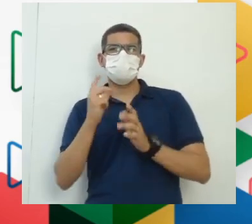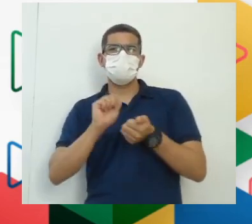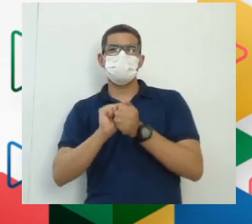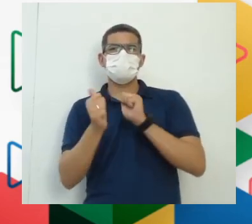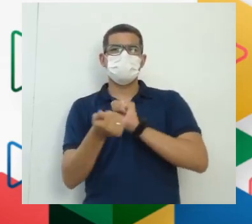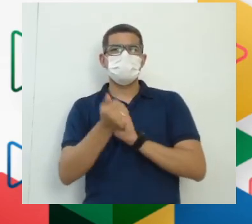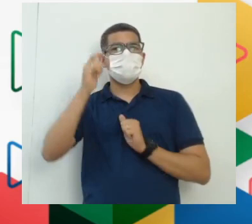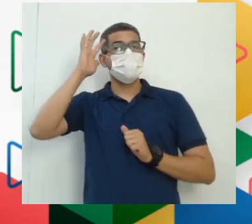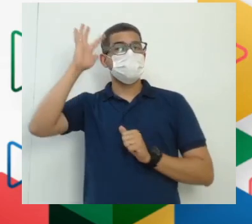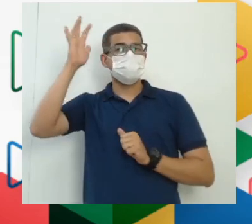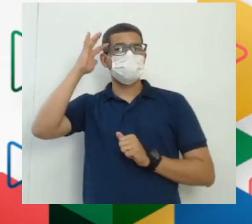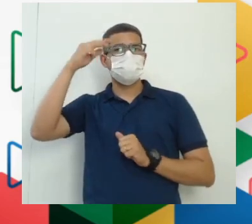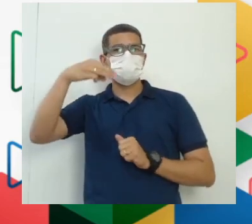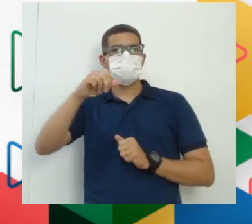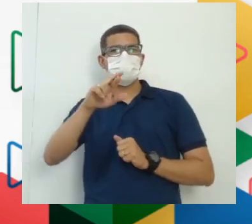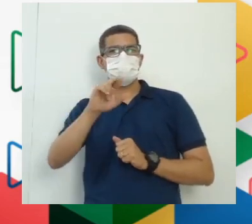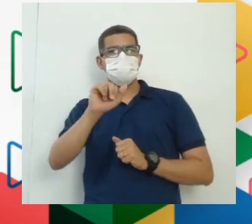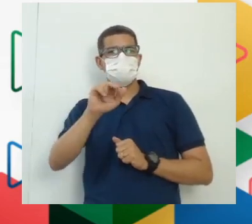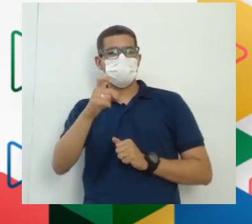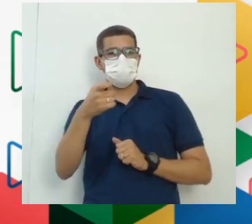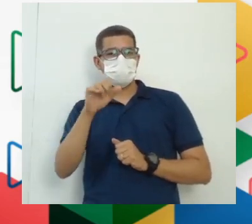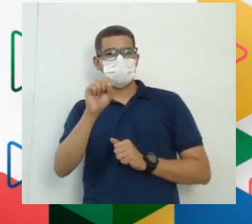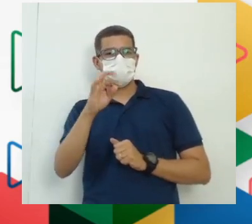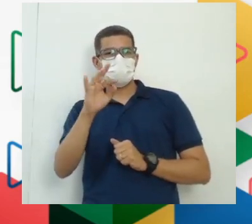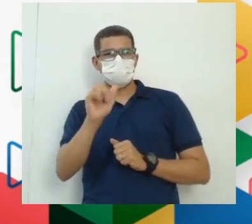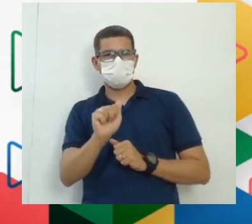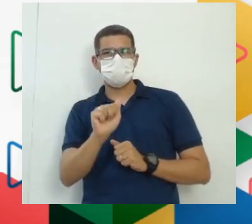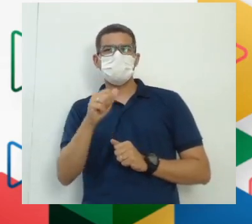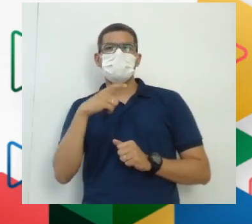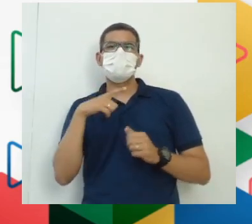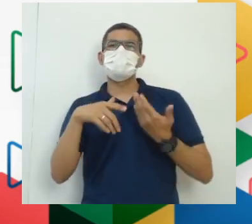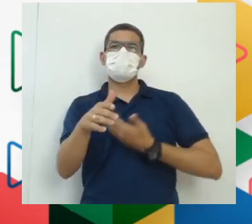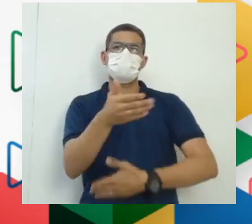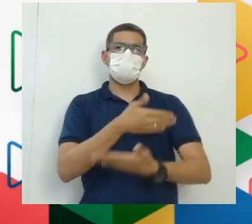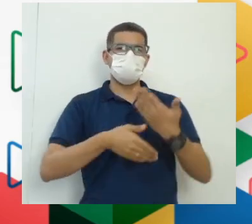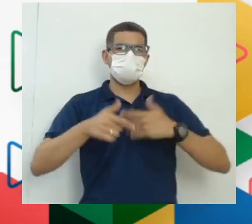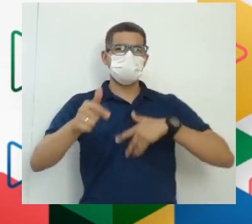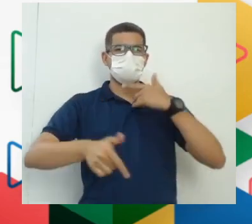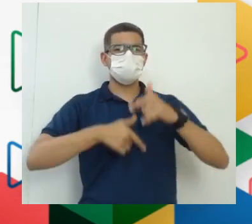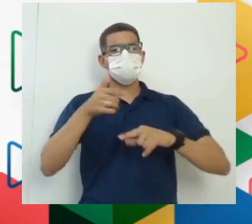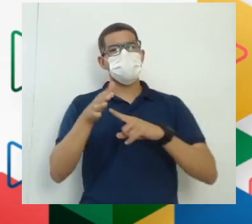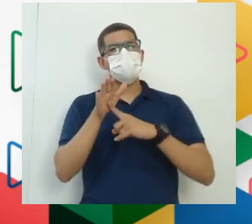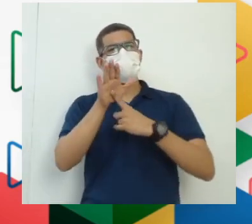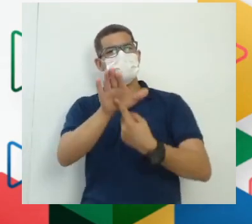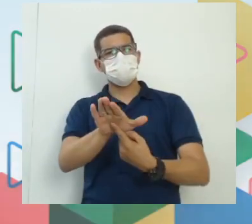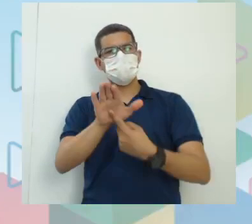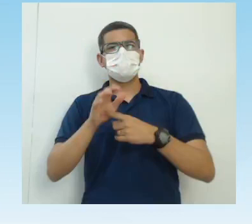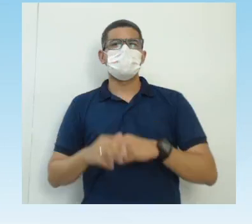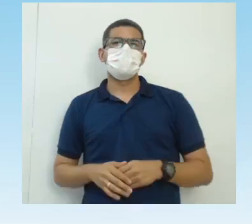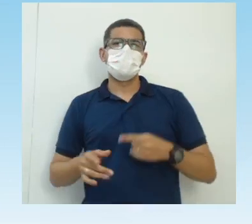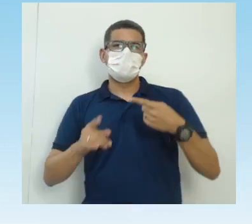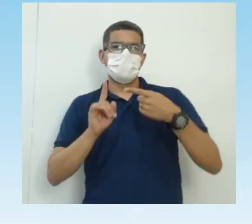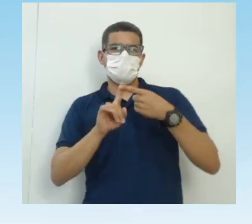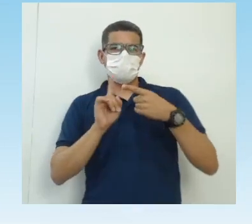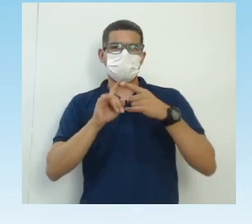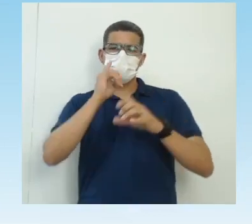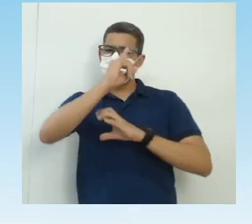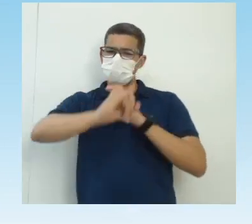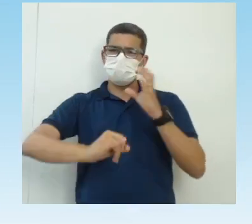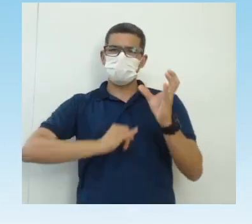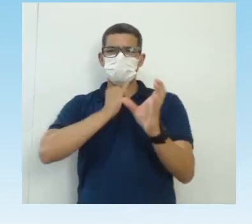do pensamento marxista sobre as relações de trabalho que demonstram. Será? Vamos lá, ele vai dizer. Letra A,